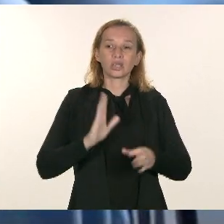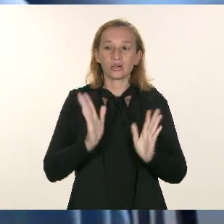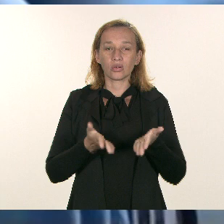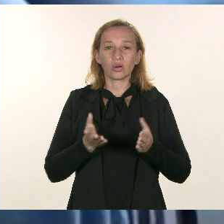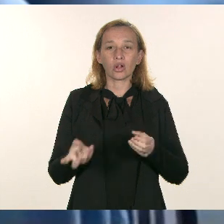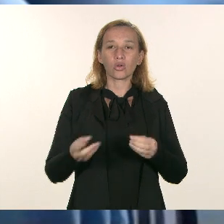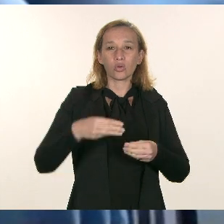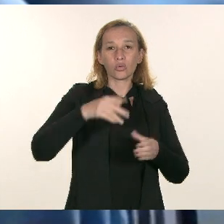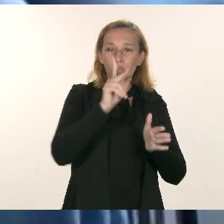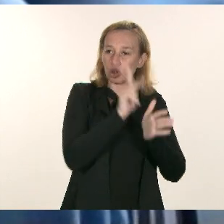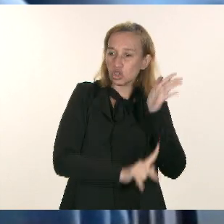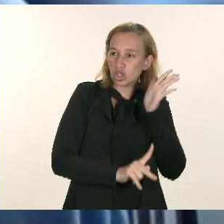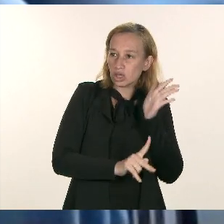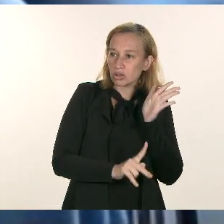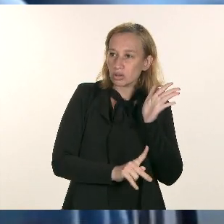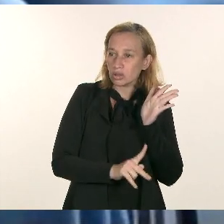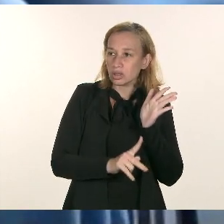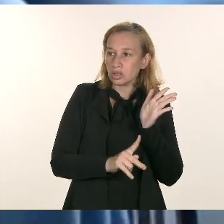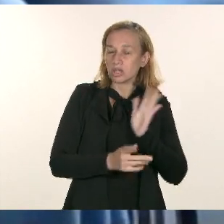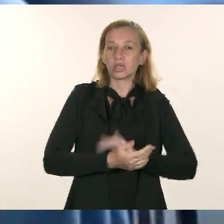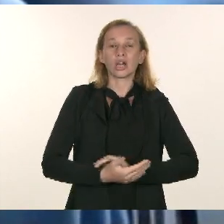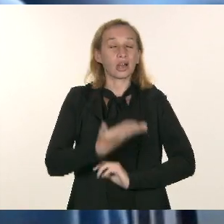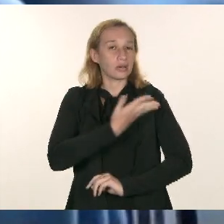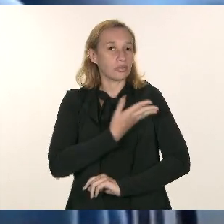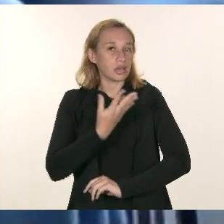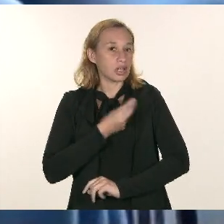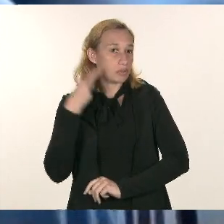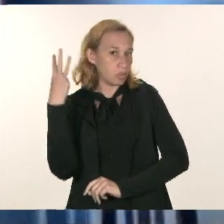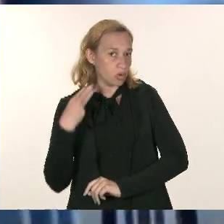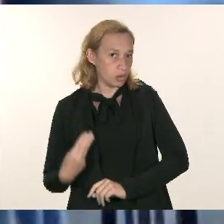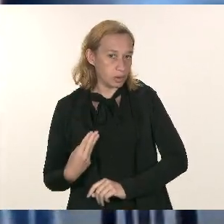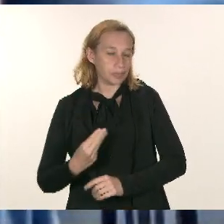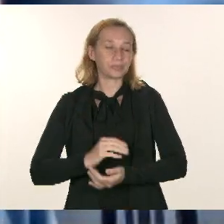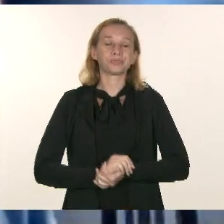projeto da minha companheira Mônica Francisco.